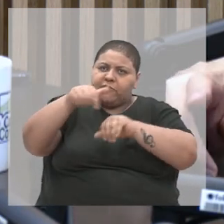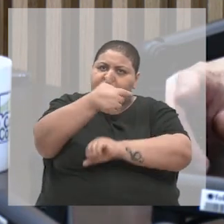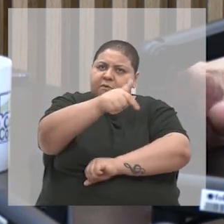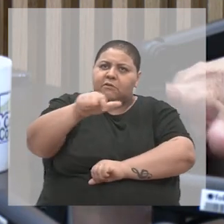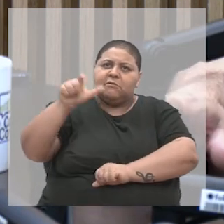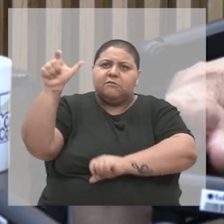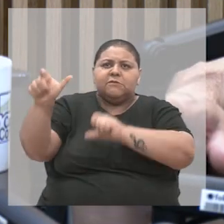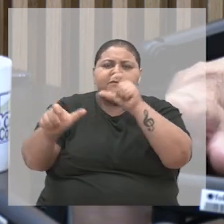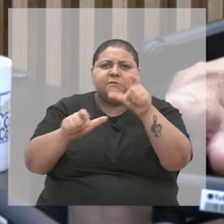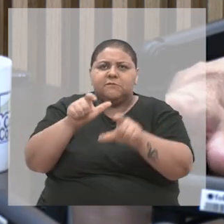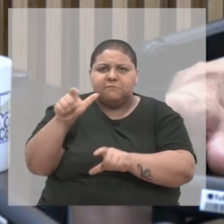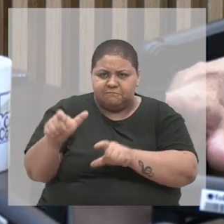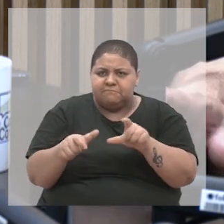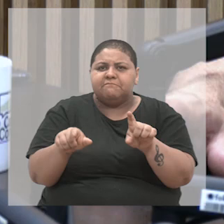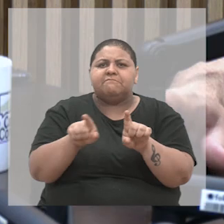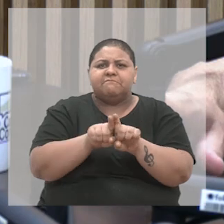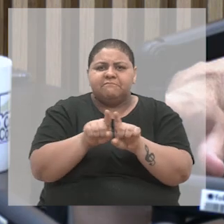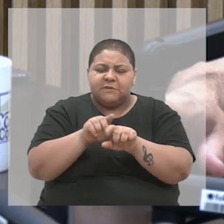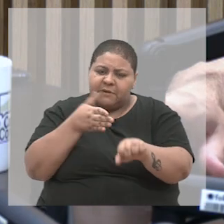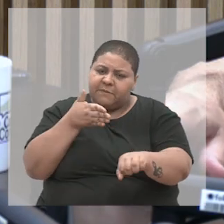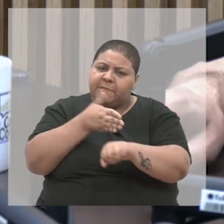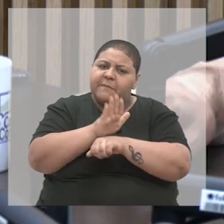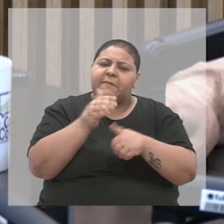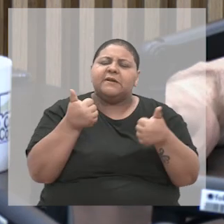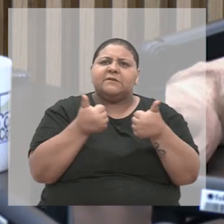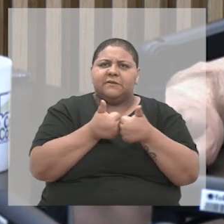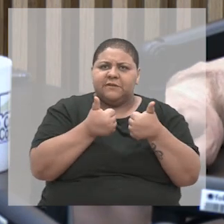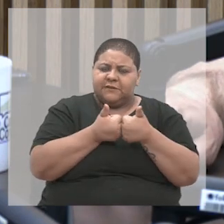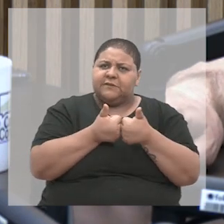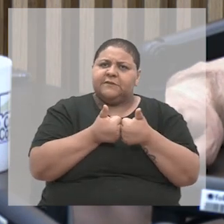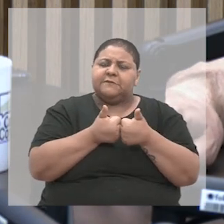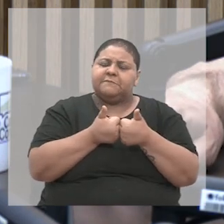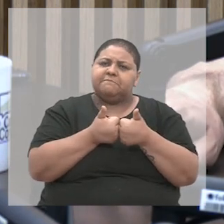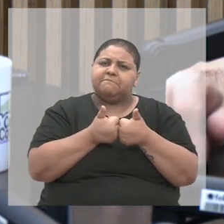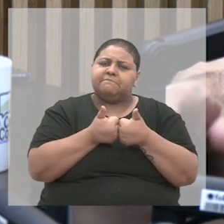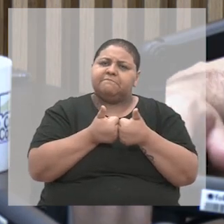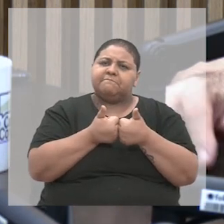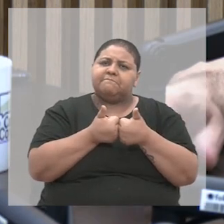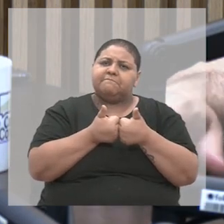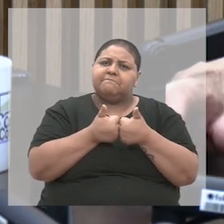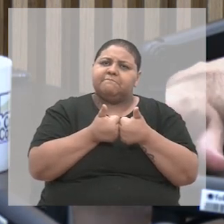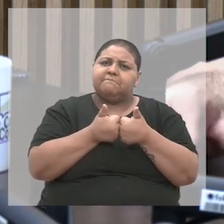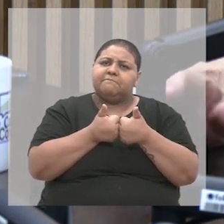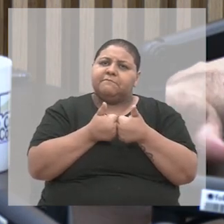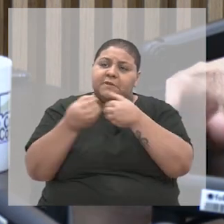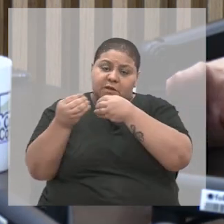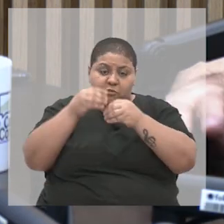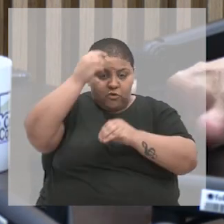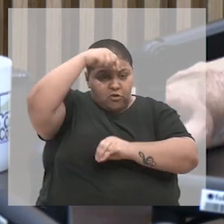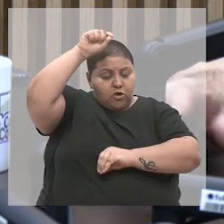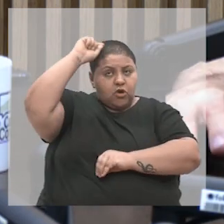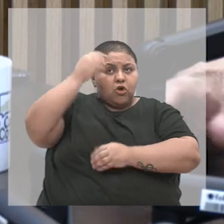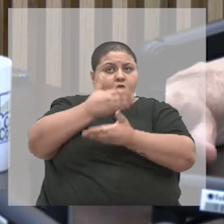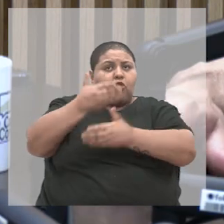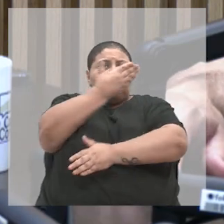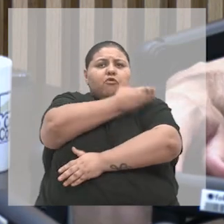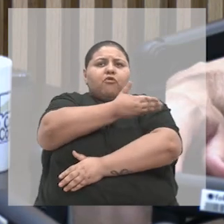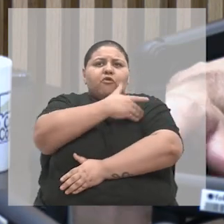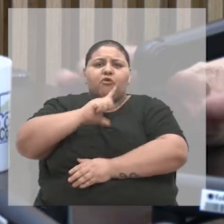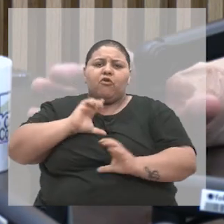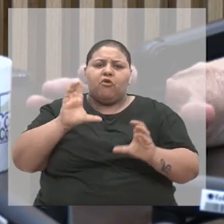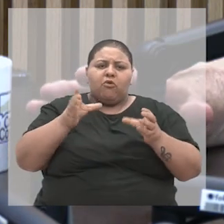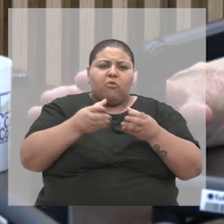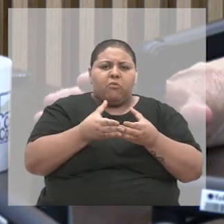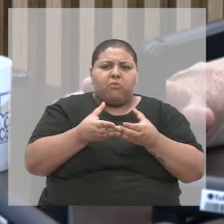licença do Fagião sair da 4ª delegacia ou do Santa e ir lá para a URGS. E aí começamos a treinar lá e ter o time, começar a disputar e